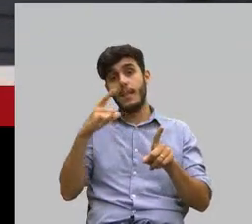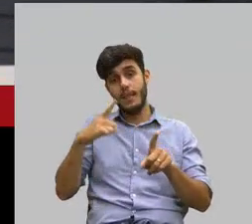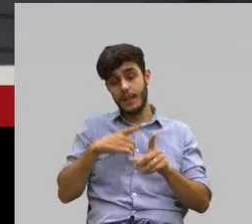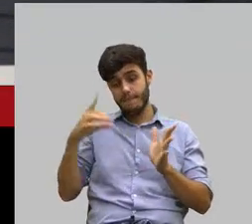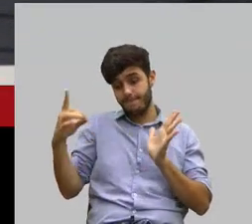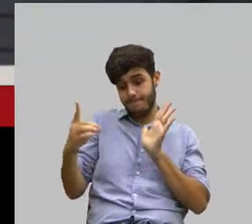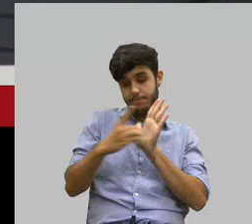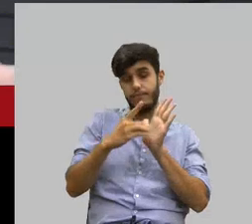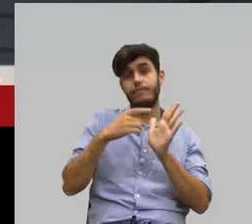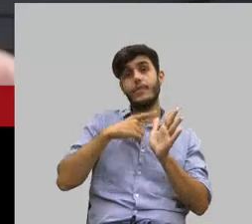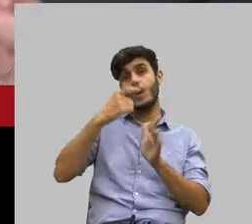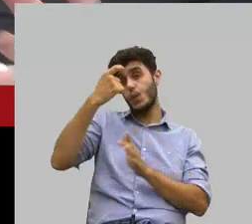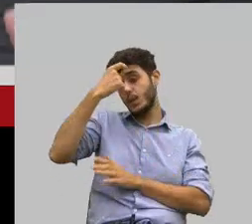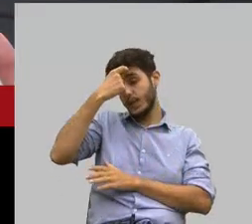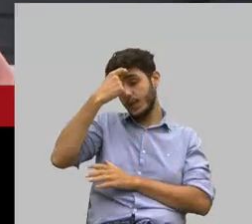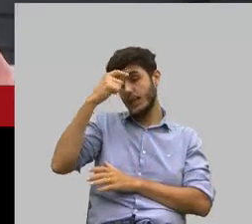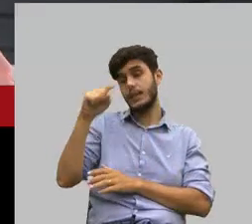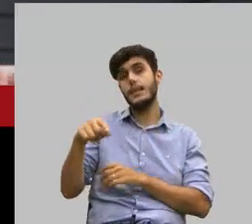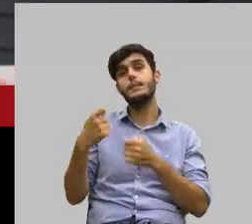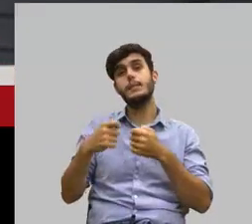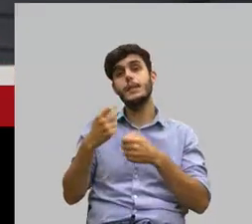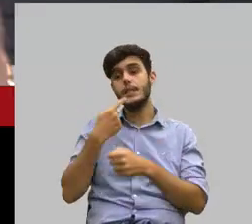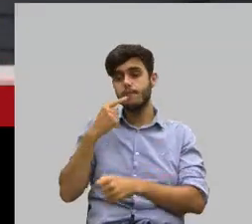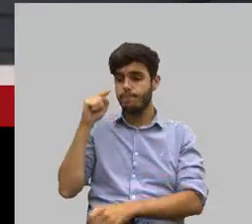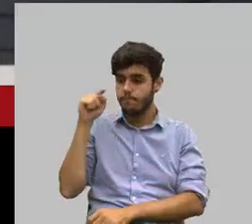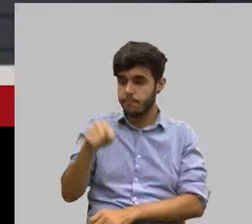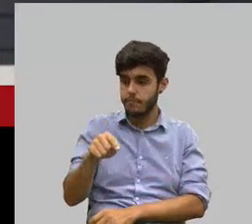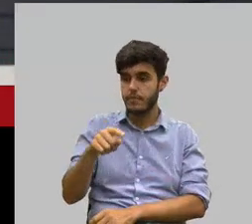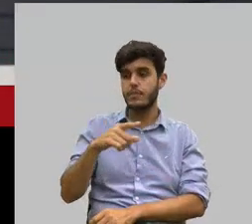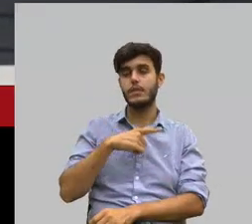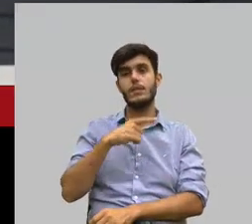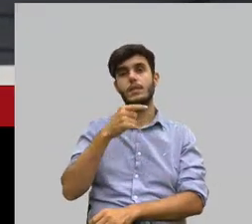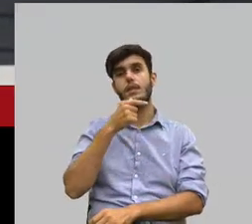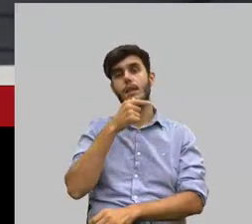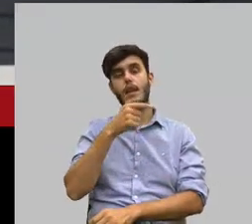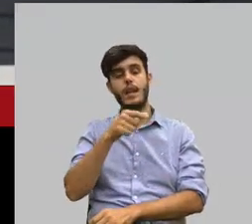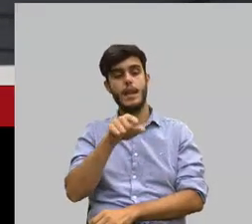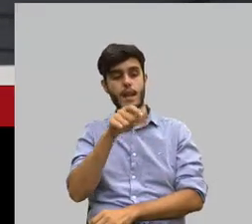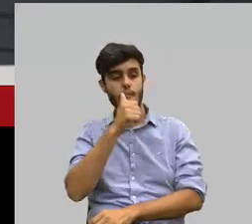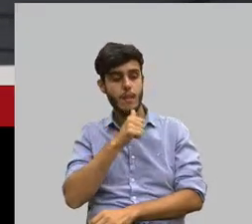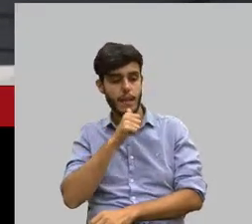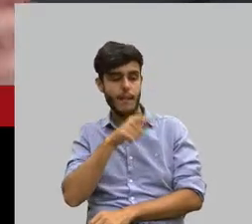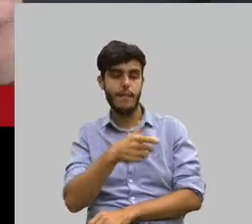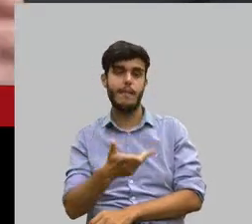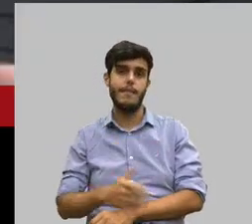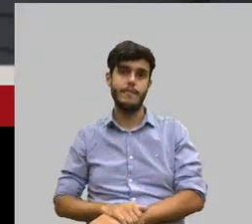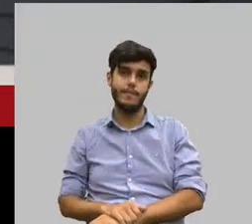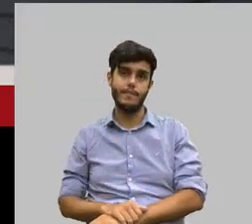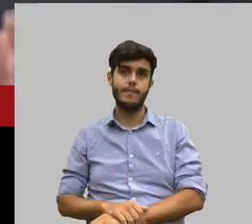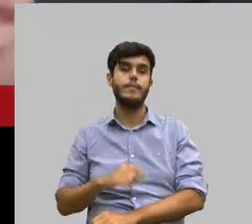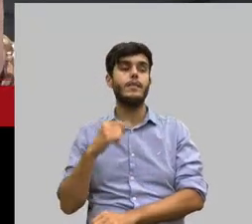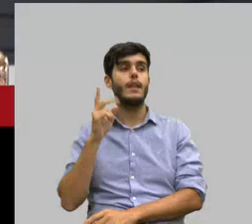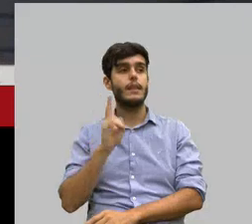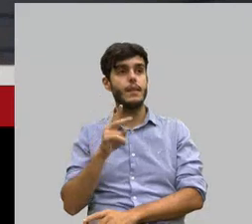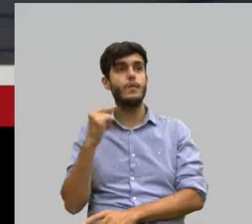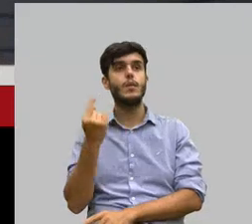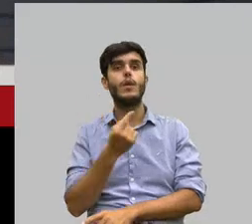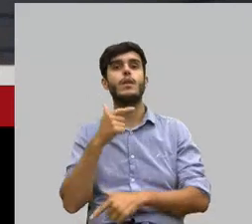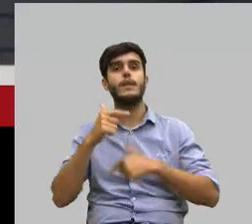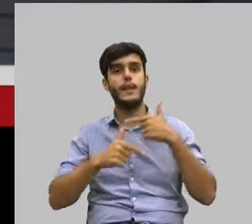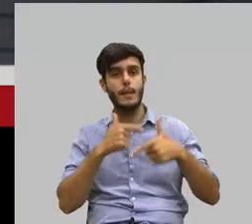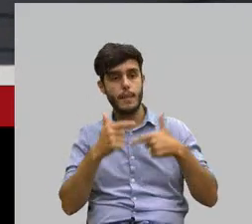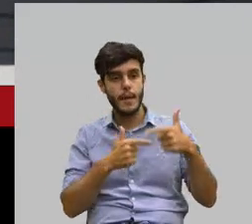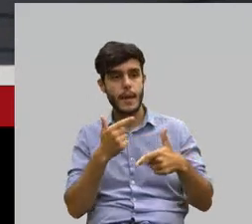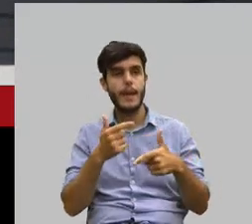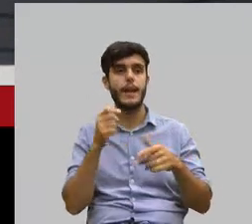consciência de que precisa denunciar o agressor que o silêncio mata então a todo tempo nós temos trabalhado com campanhas